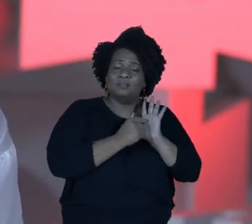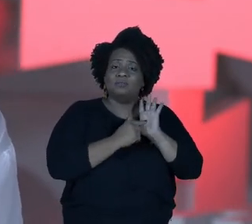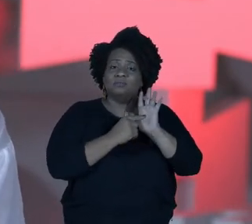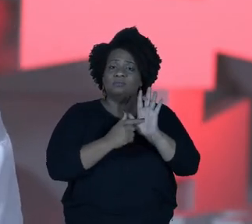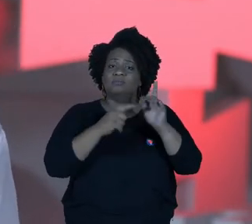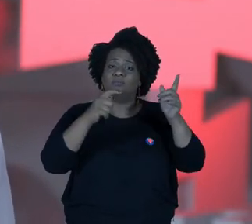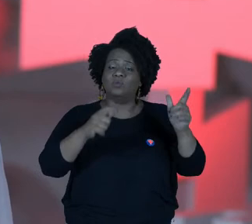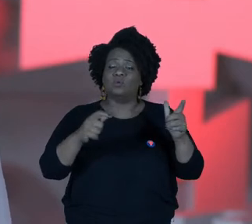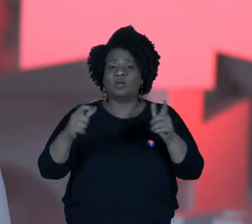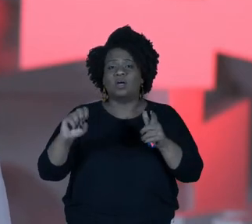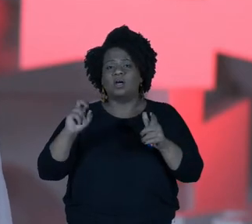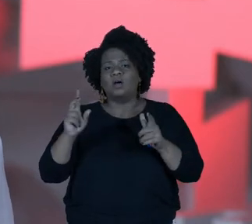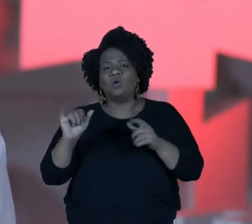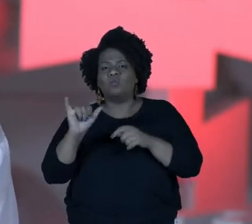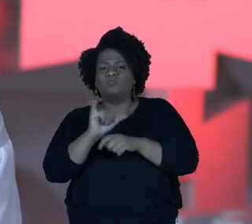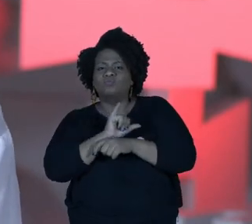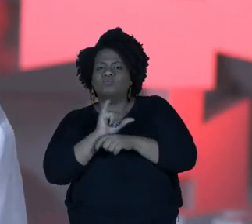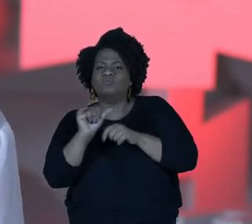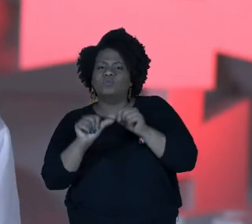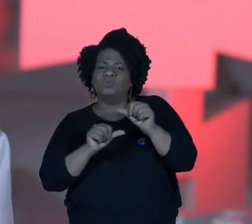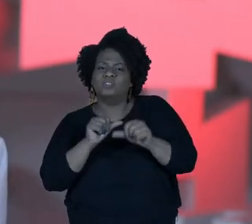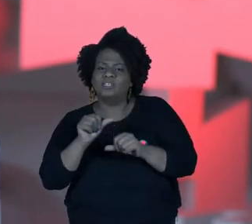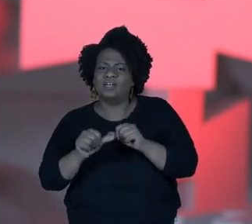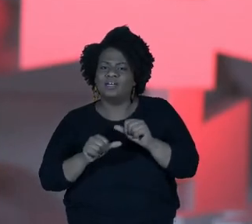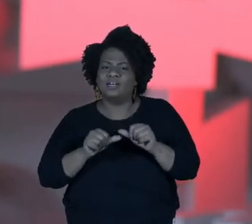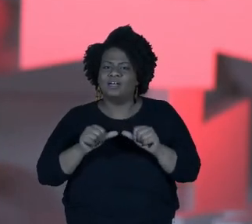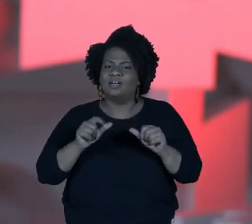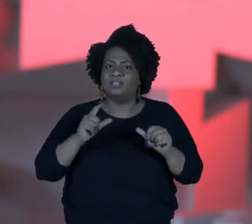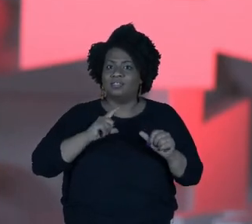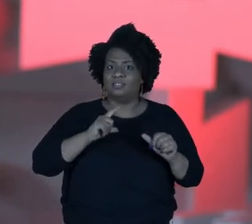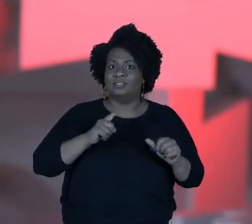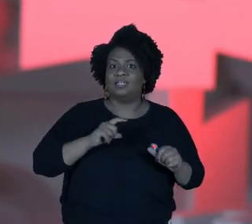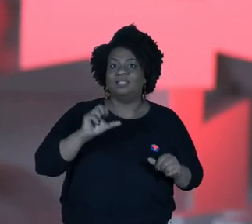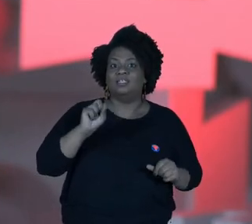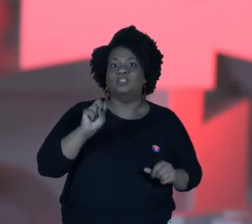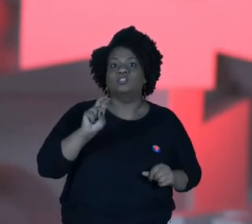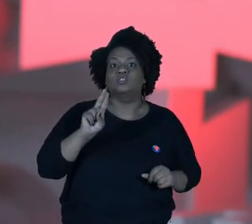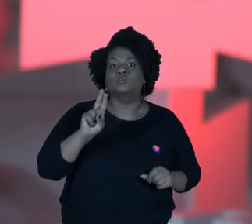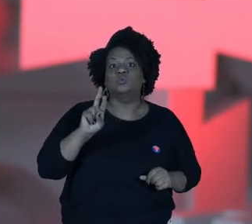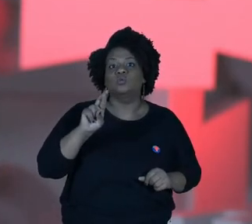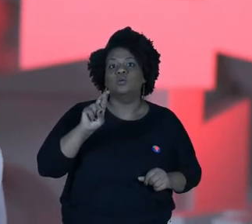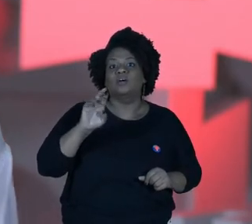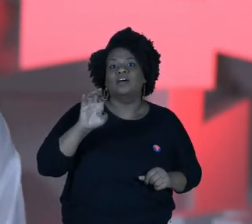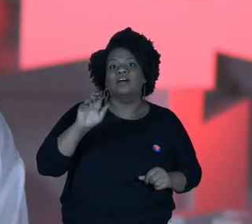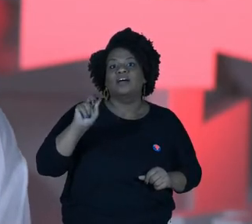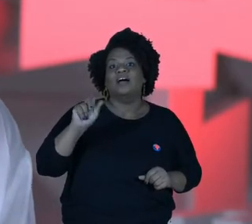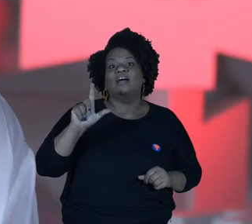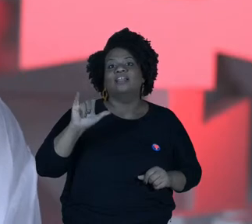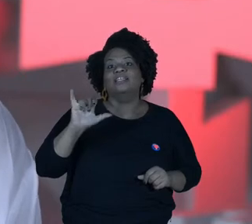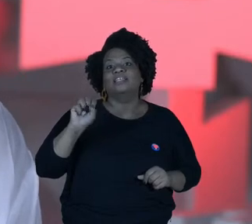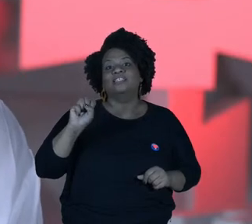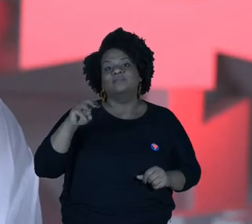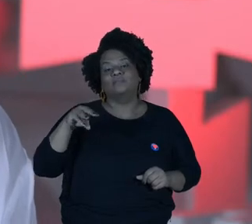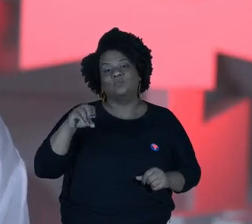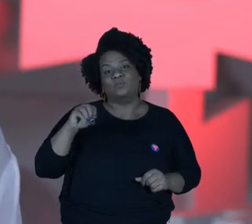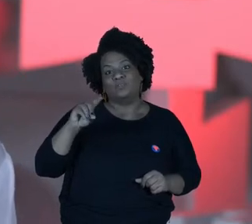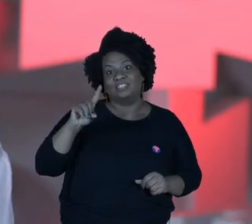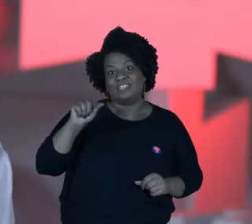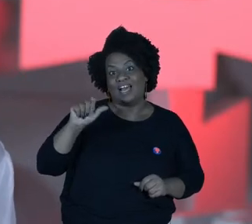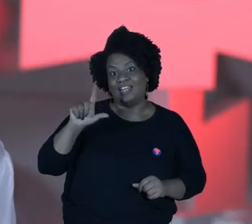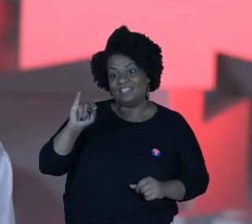para deformar esse espaço. A gente vê isso no surrealismo, por exemplo, Salvador Dalí. Mas